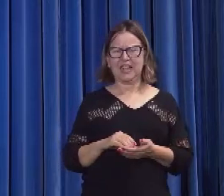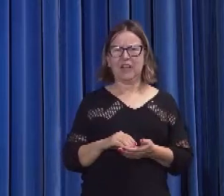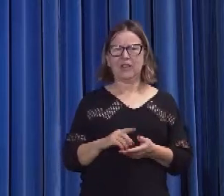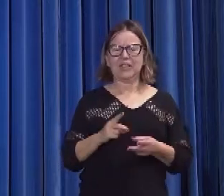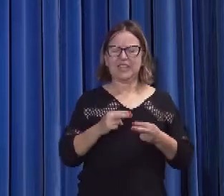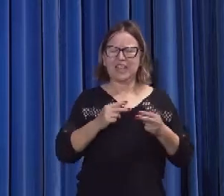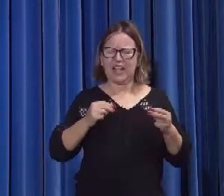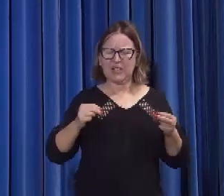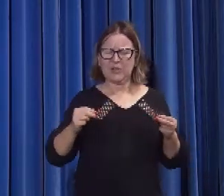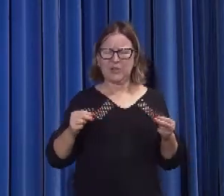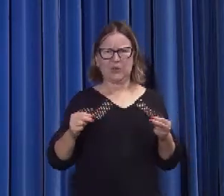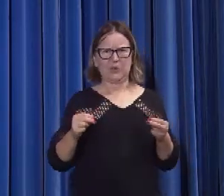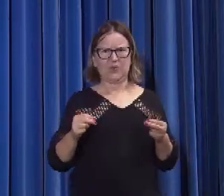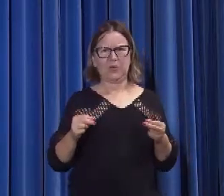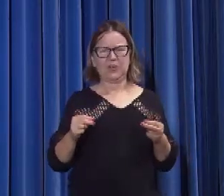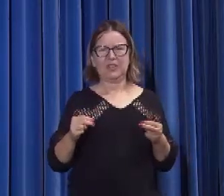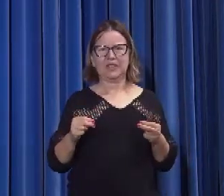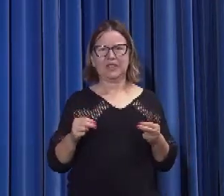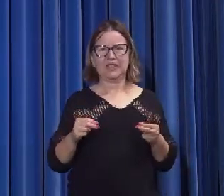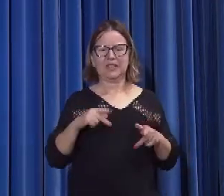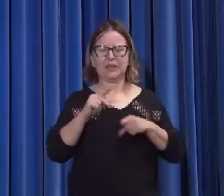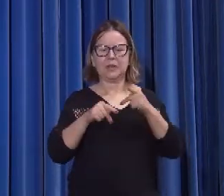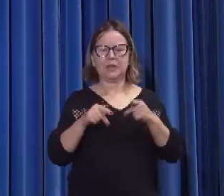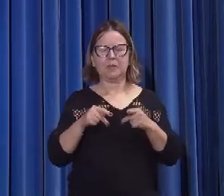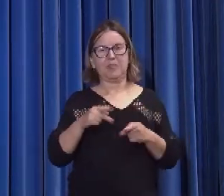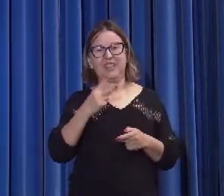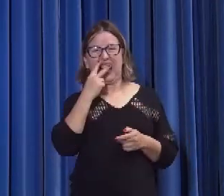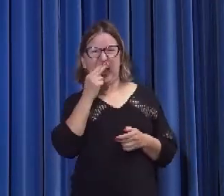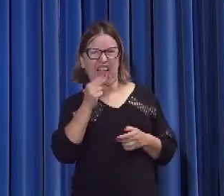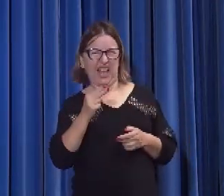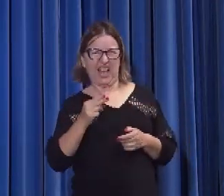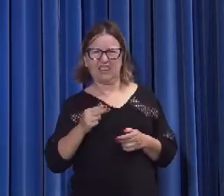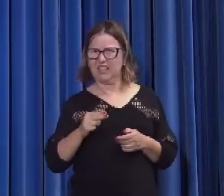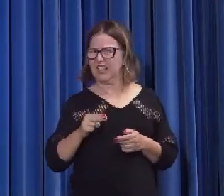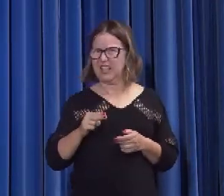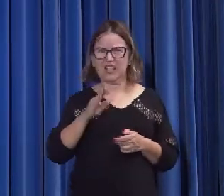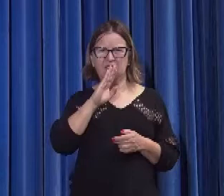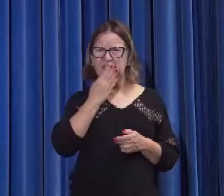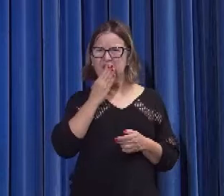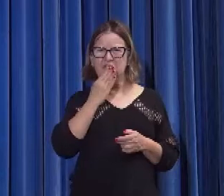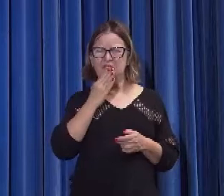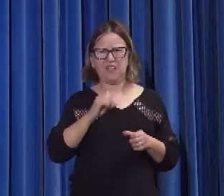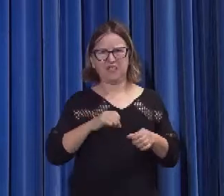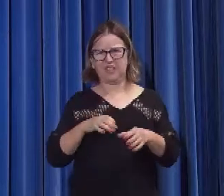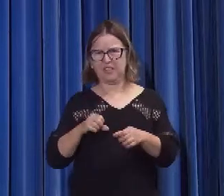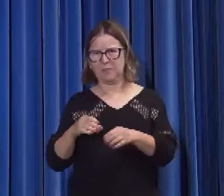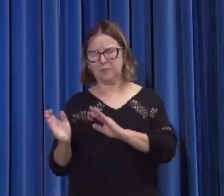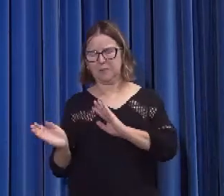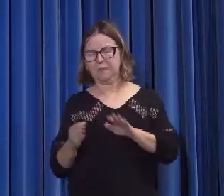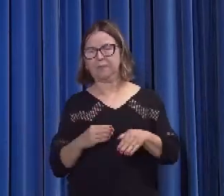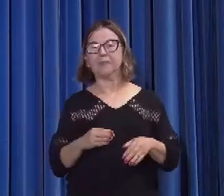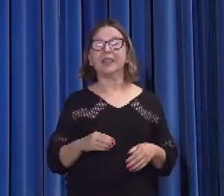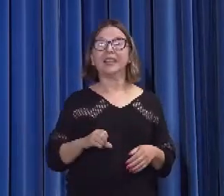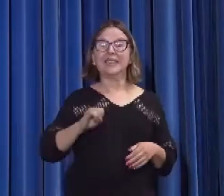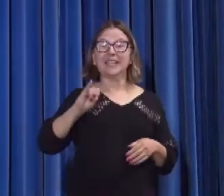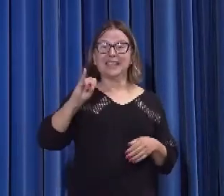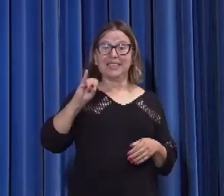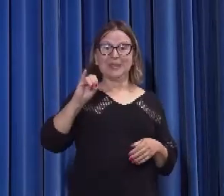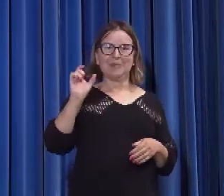em falsas doutrinas. Se a palavra de Deus está dizendo que nós podemos nos gloriar nas tribulações,